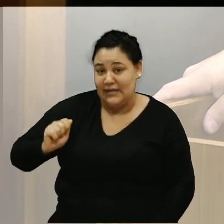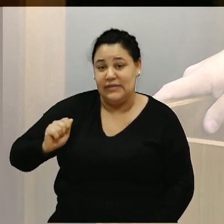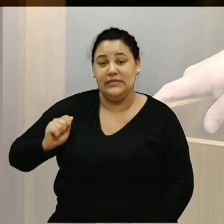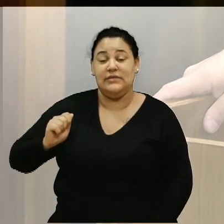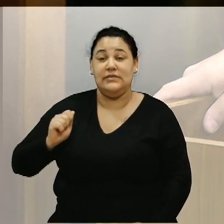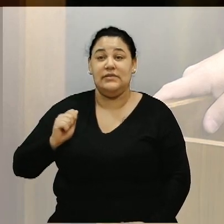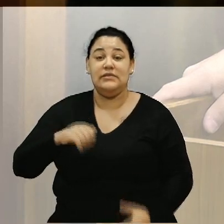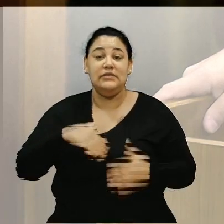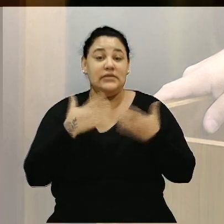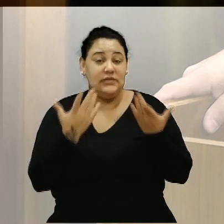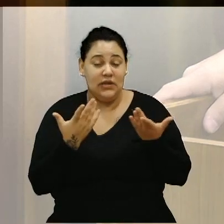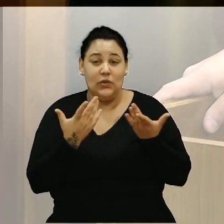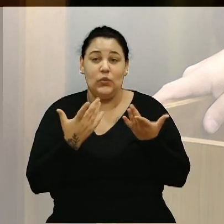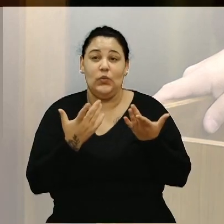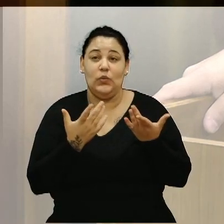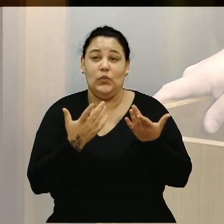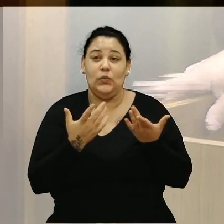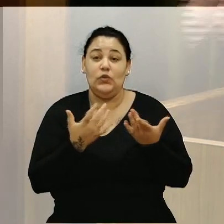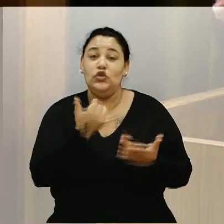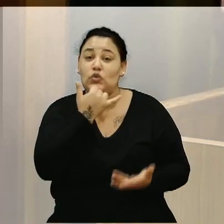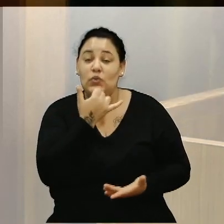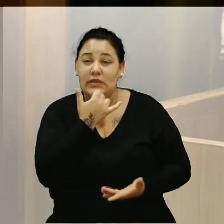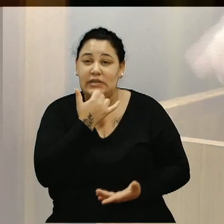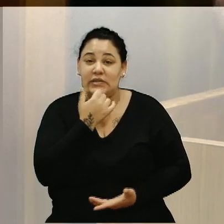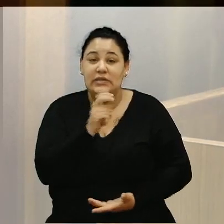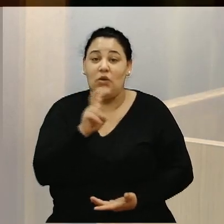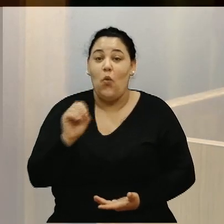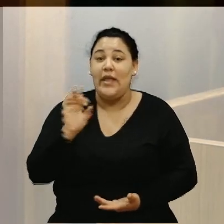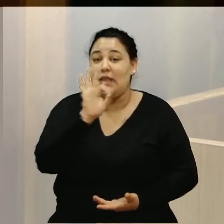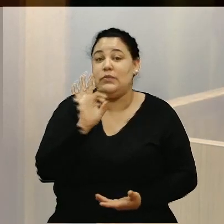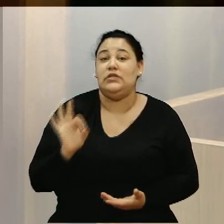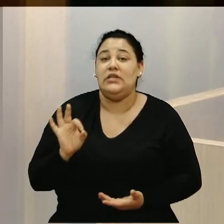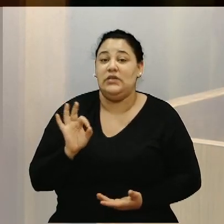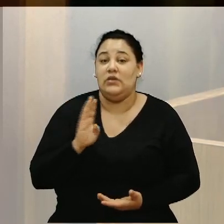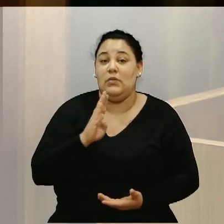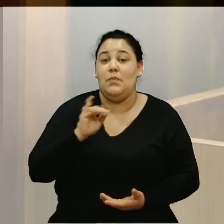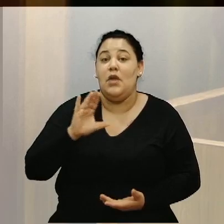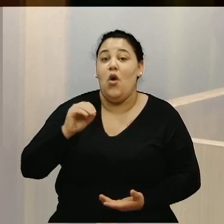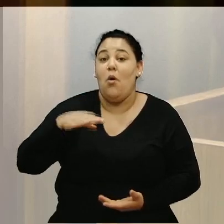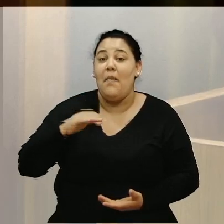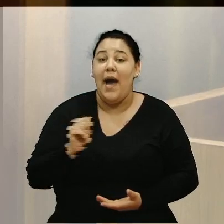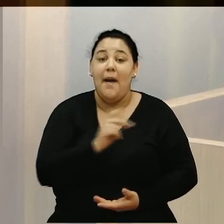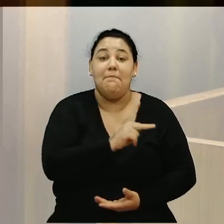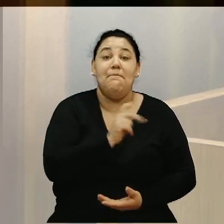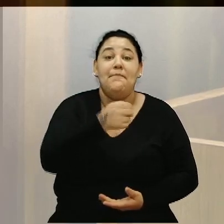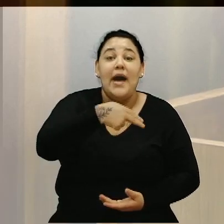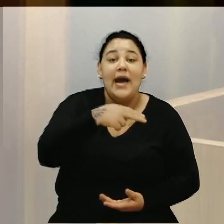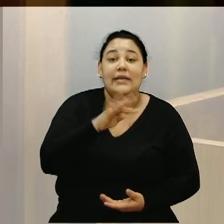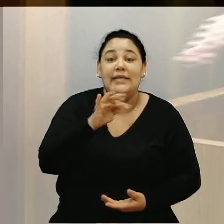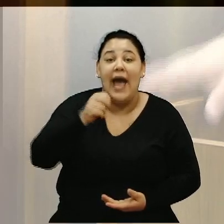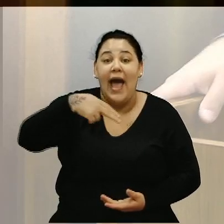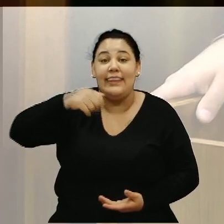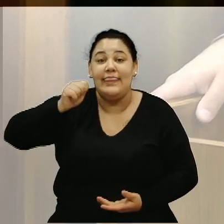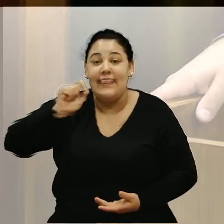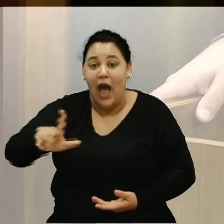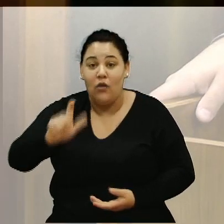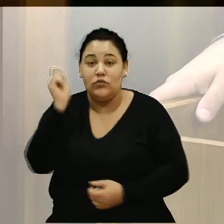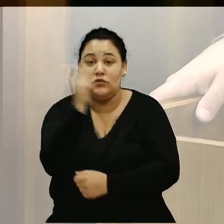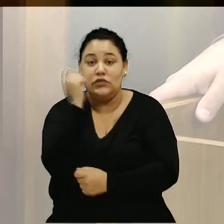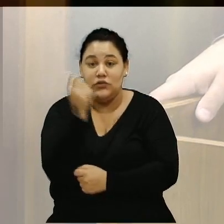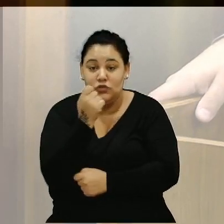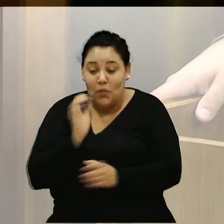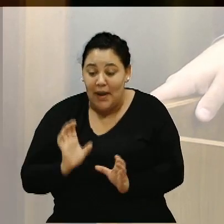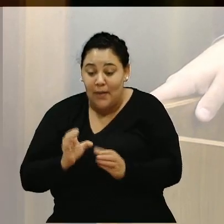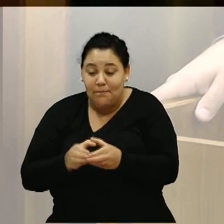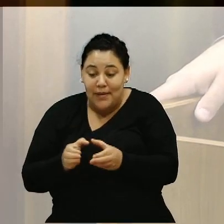um pouco, né? Aliás, desculpem, 50% do bioma Pantanal. No Rio Grande do Sul, uma grande parte do bioma